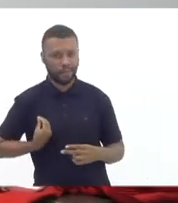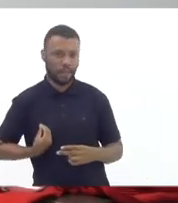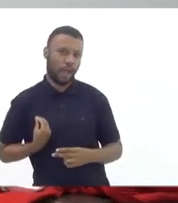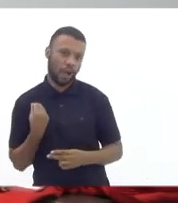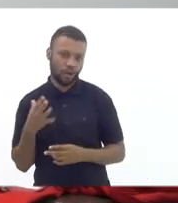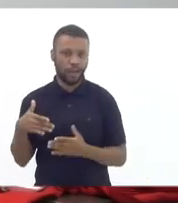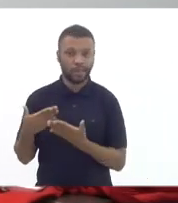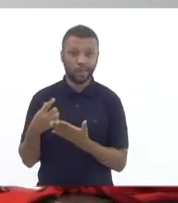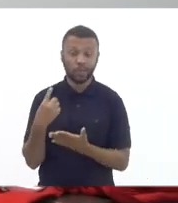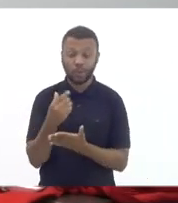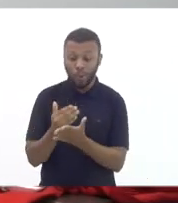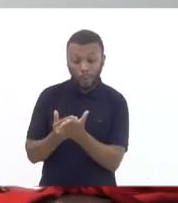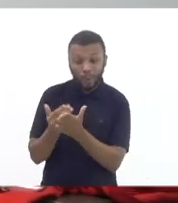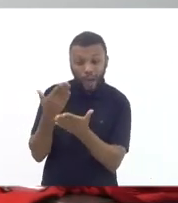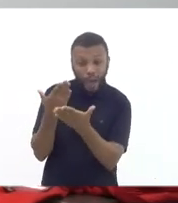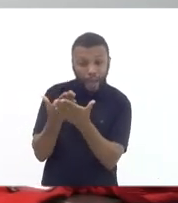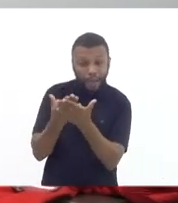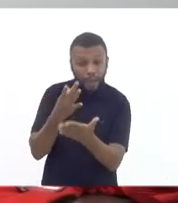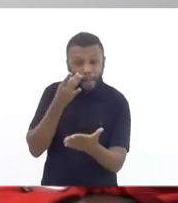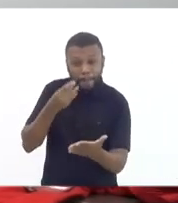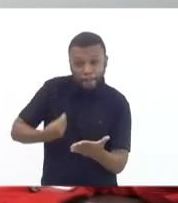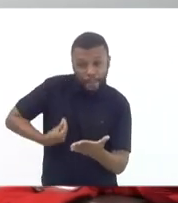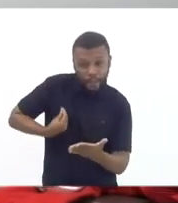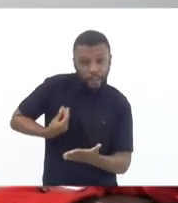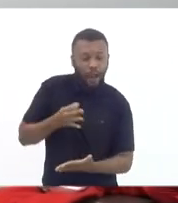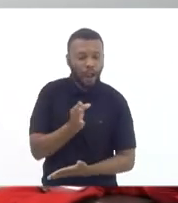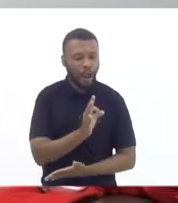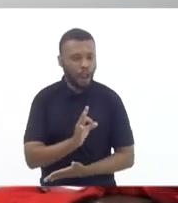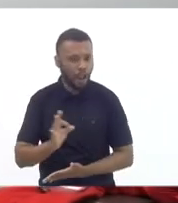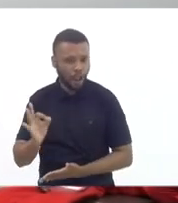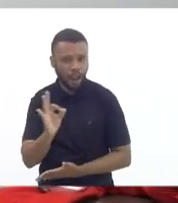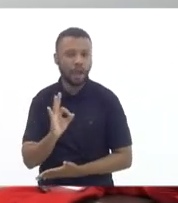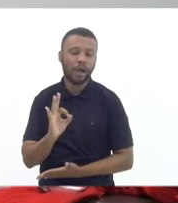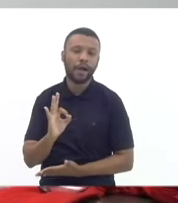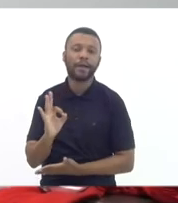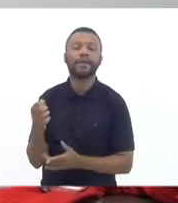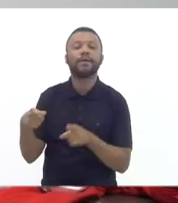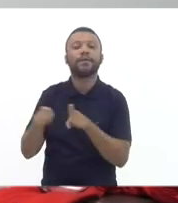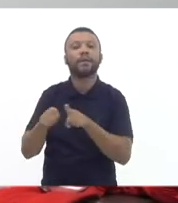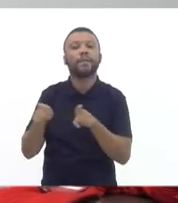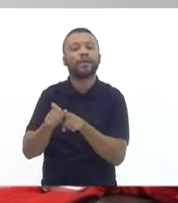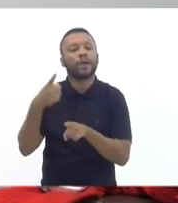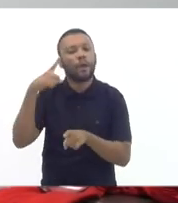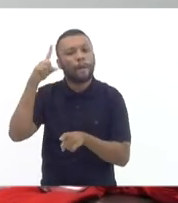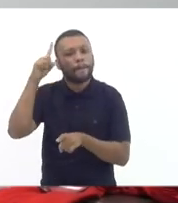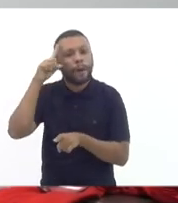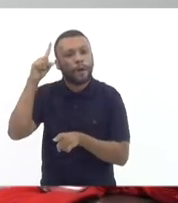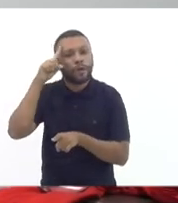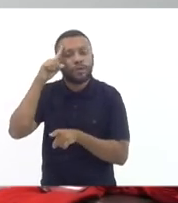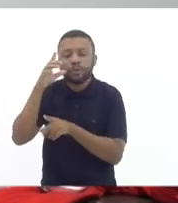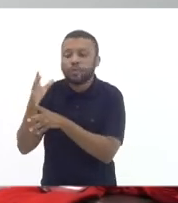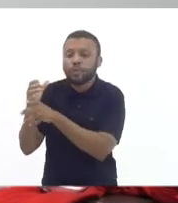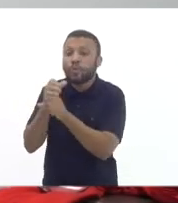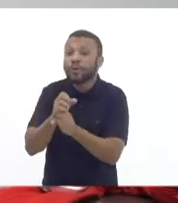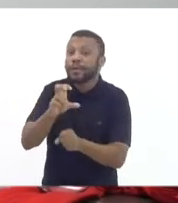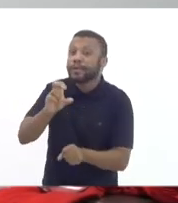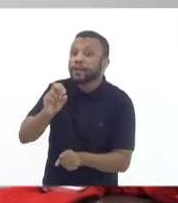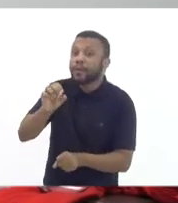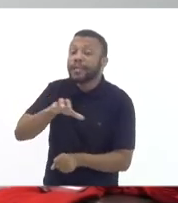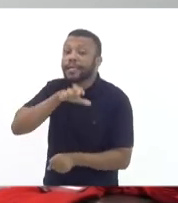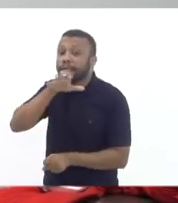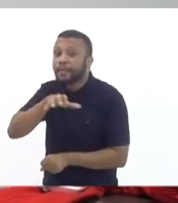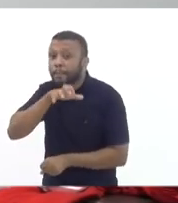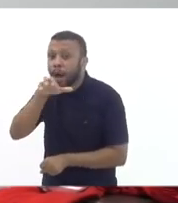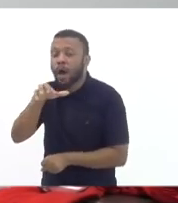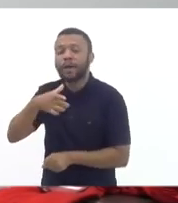não começaram as aulas presenciais. E eu tenho uma rotina de 50 animais dia, entre animais de tratamento